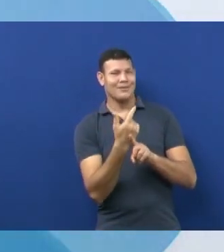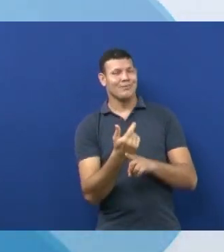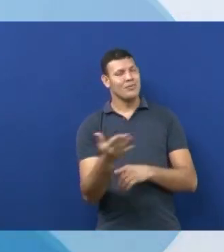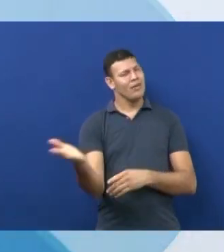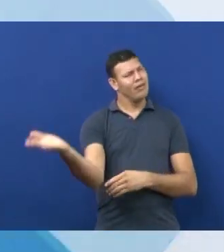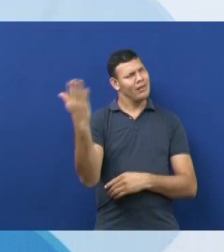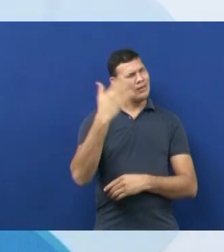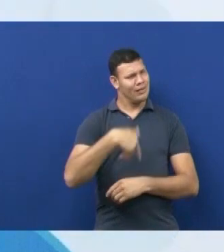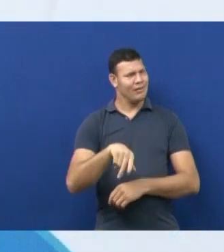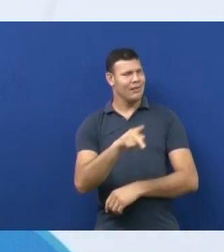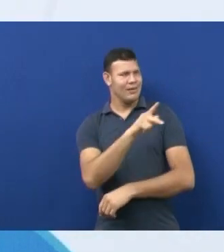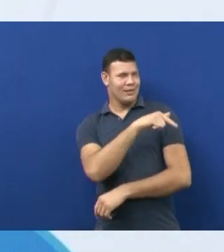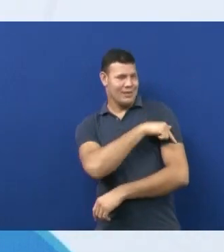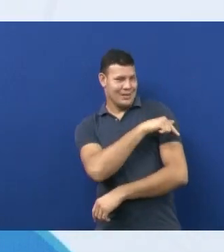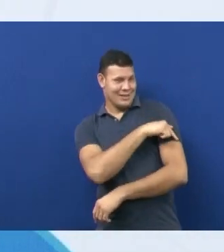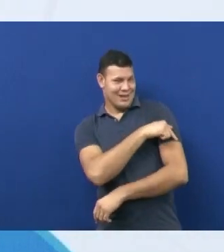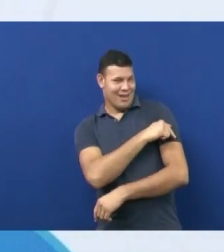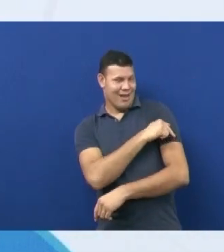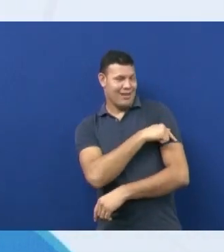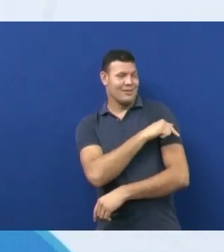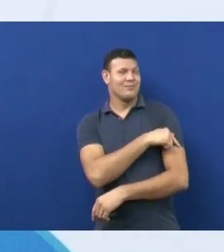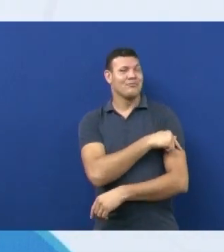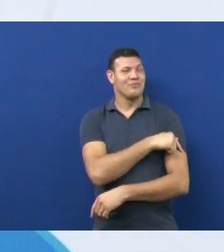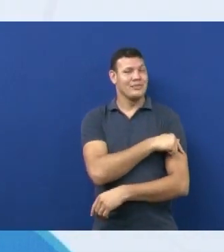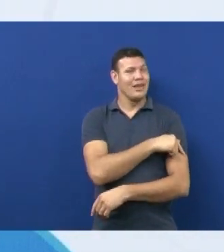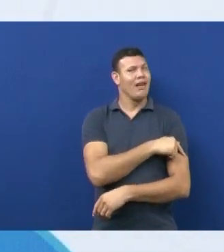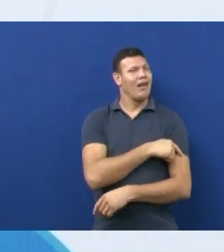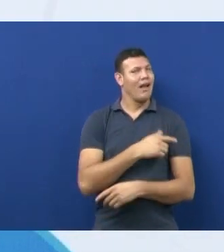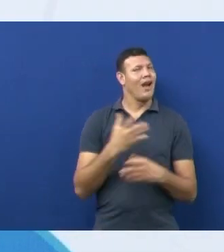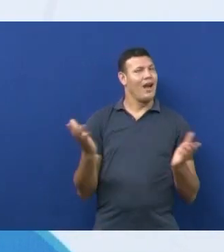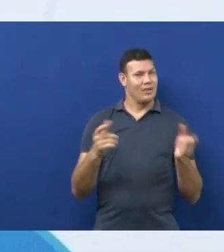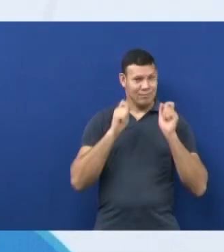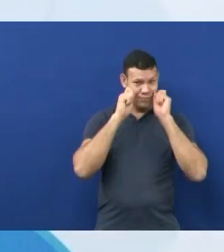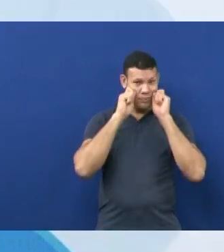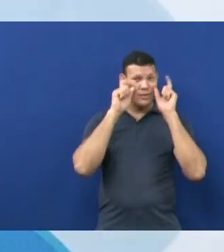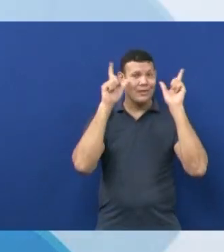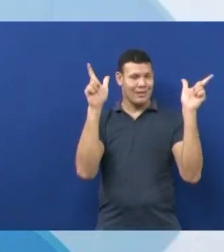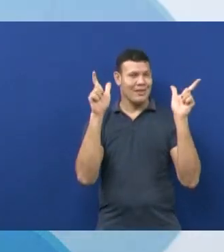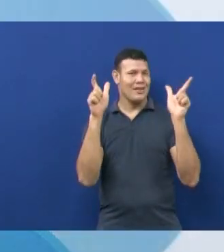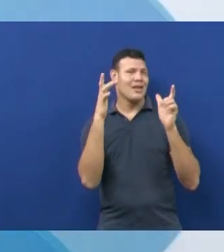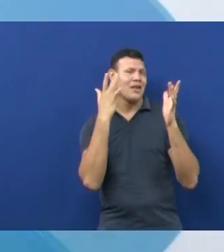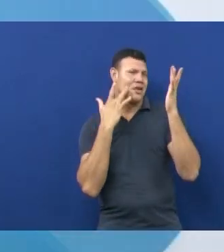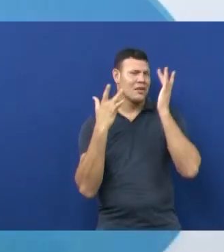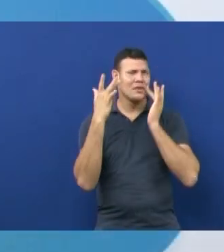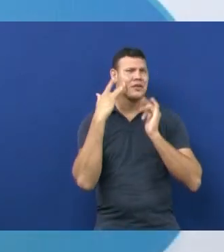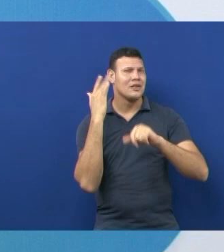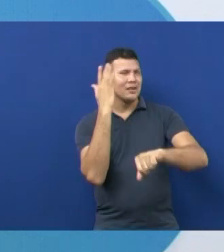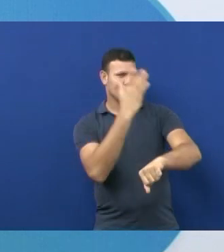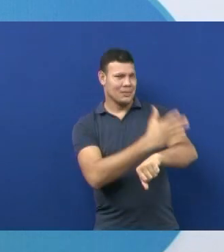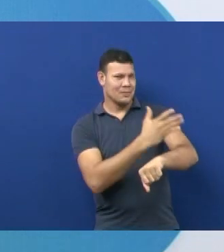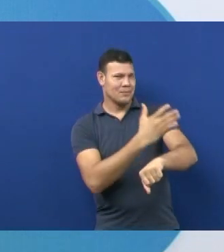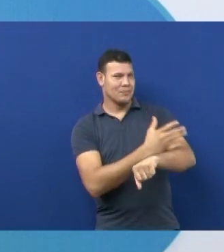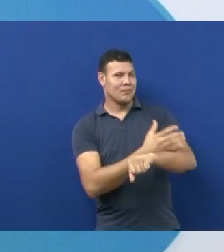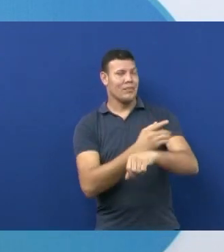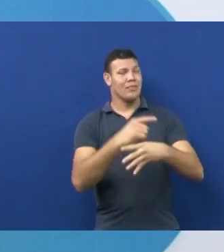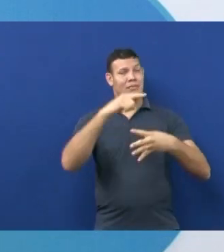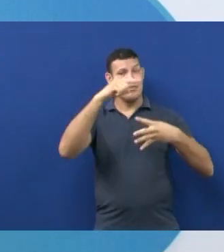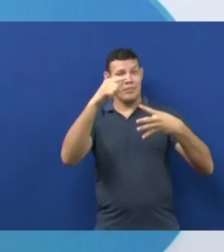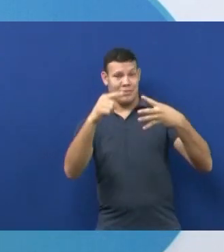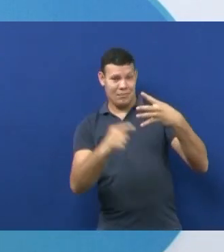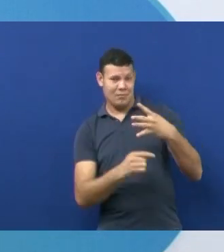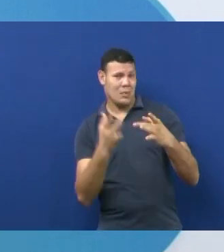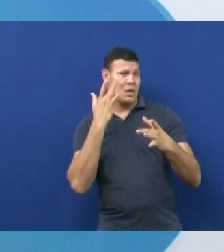ano. Então, se você é do 7º ano, fica ligado no nosso tema, Teatro Medieval, elementos do teatro e o